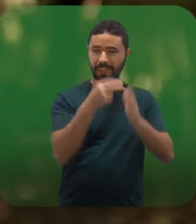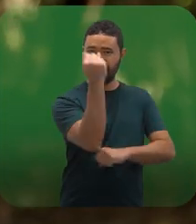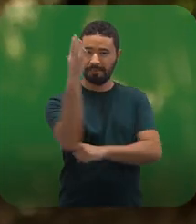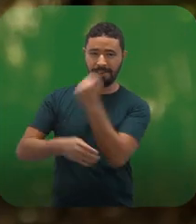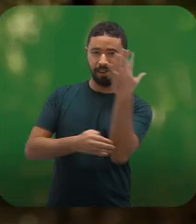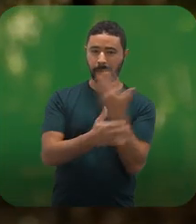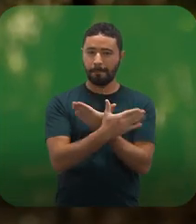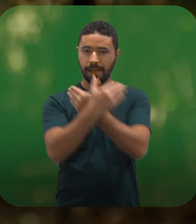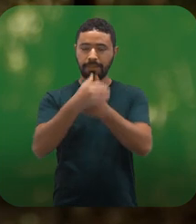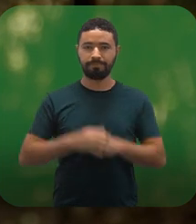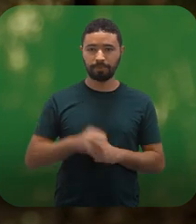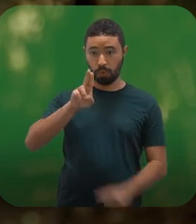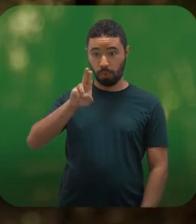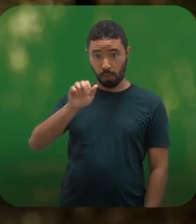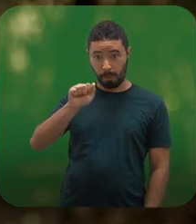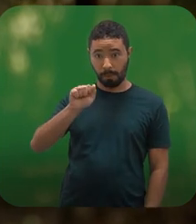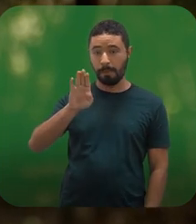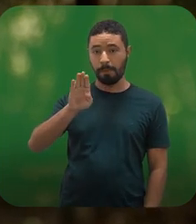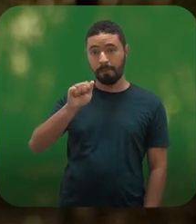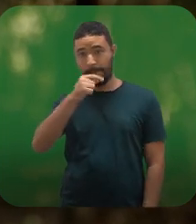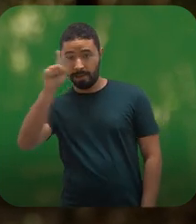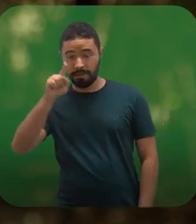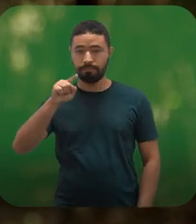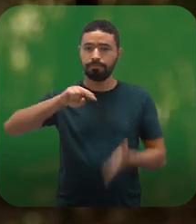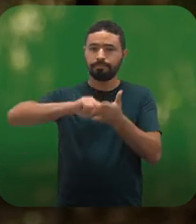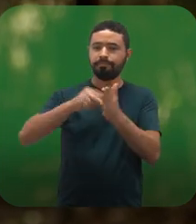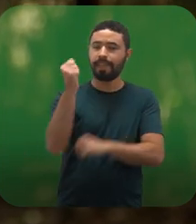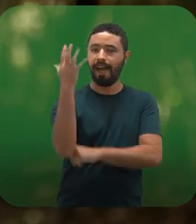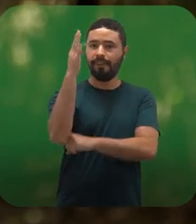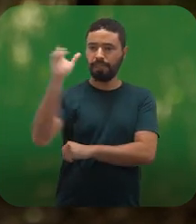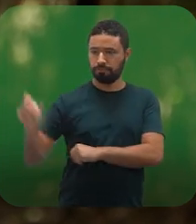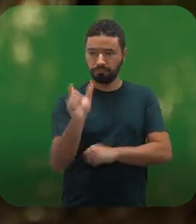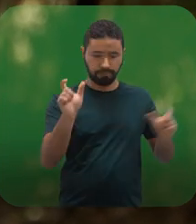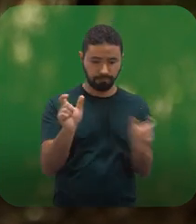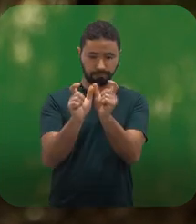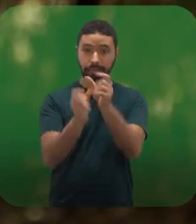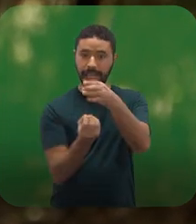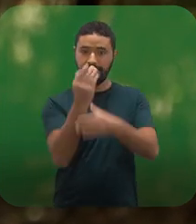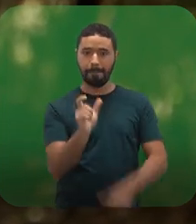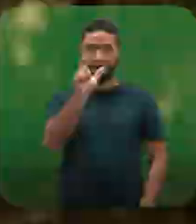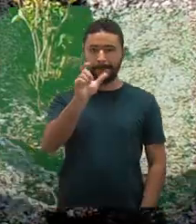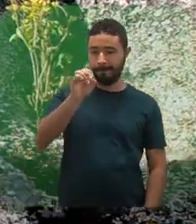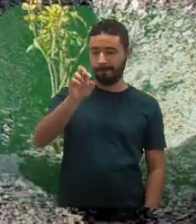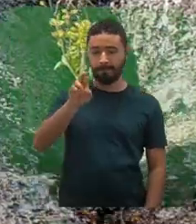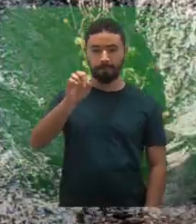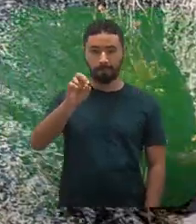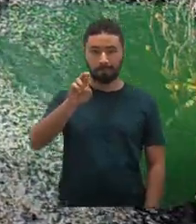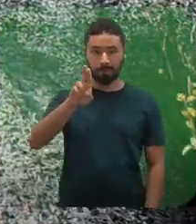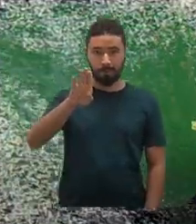e o Bá, que é uma árvore. Então, a junção desses dois nomes é que dá origem ao nome chucuru do Ororubá. É,